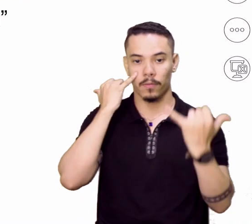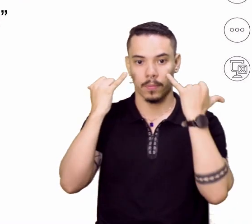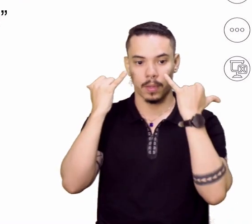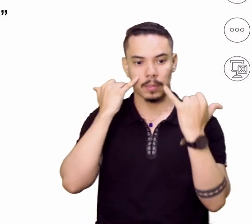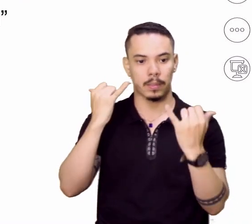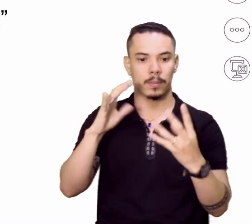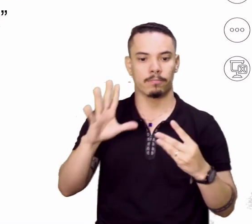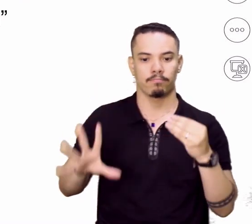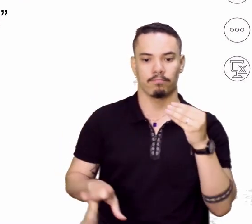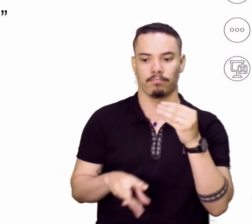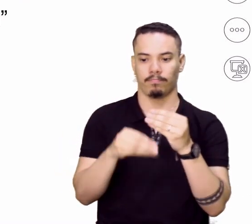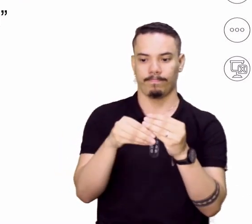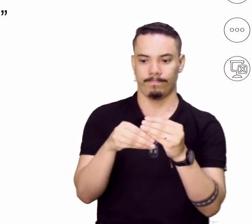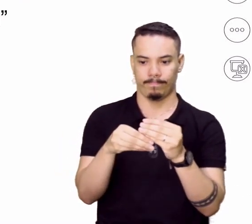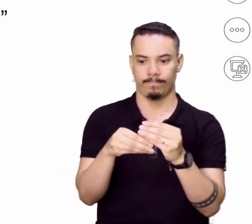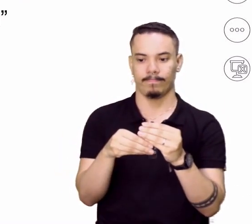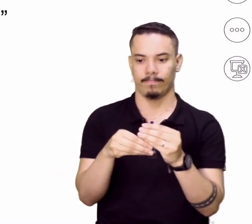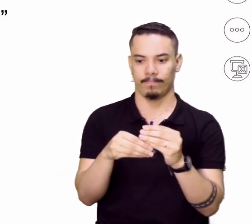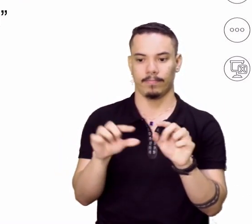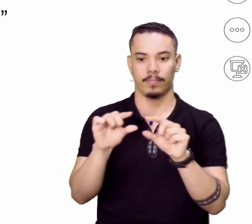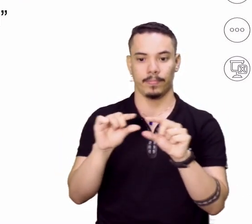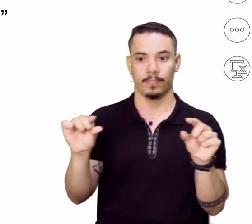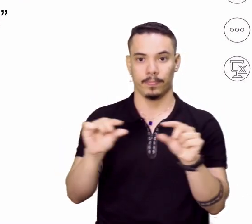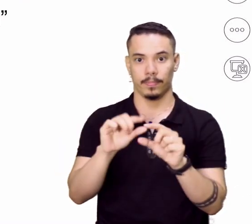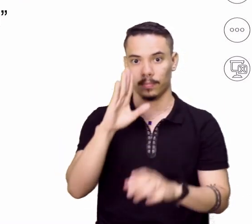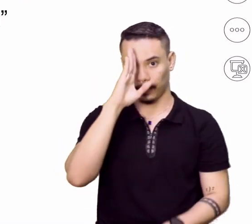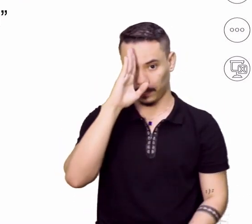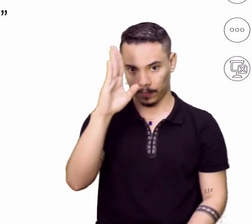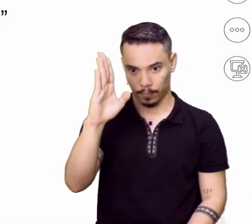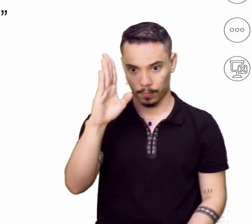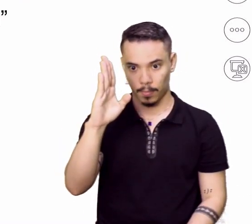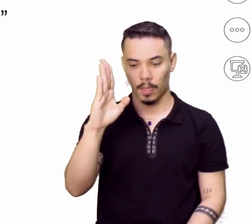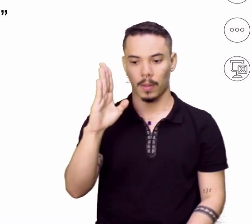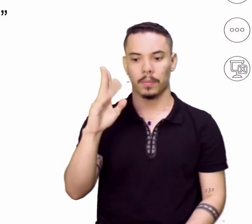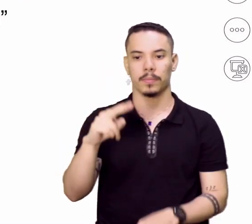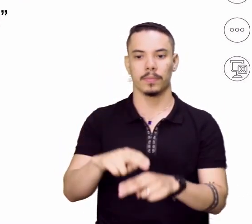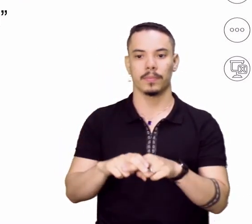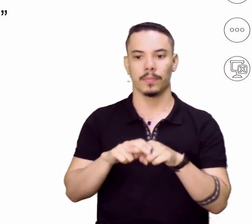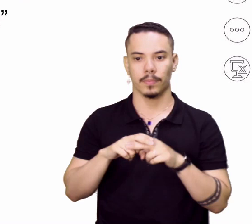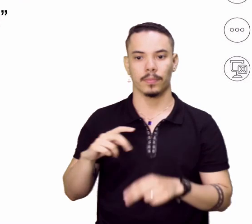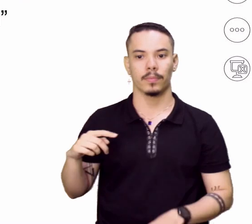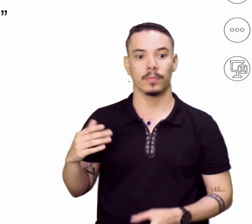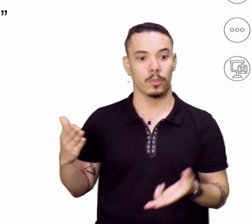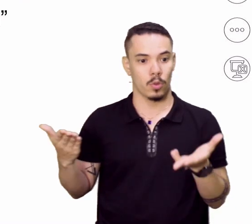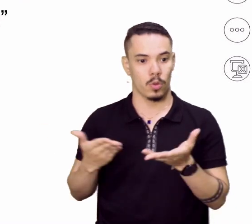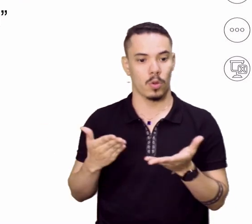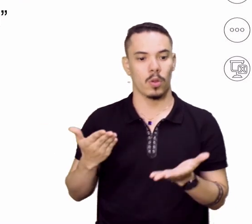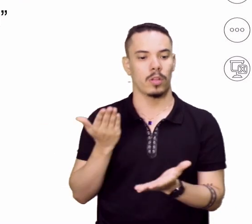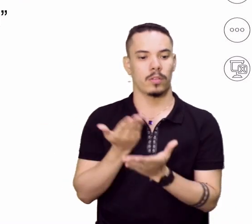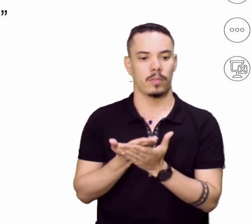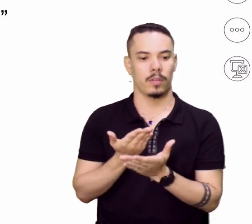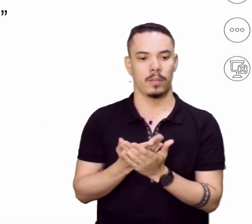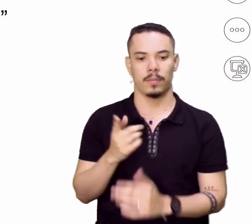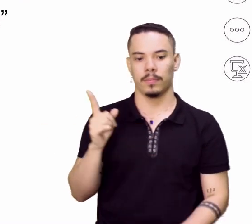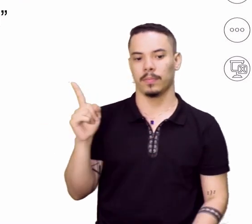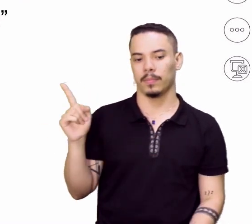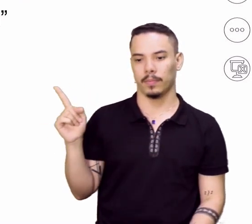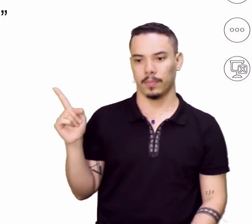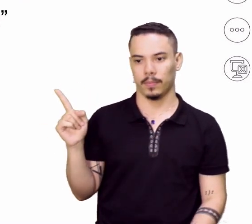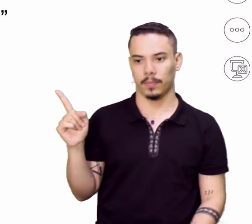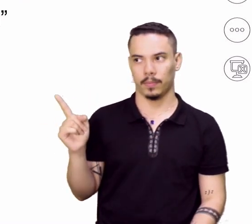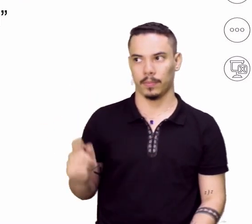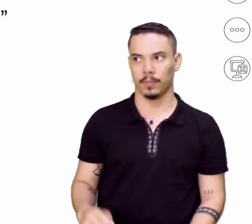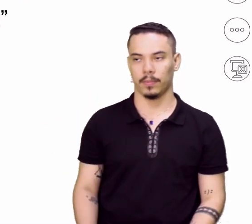essa informação a mais da oração principal. Então são esses aqui que nós vamos ver hoje. Who,